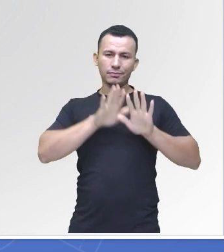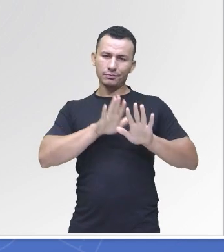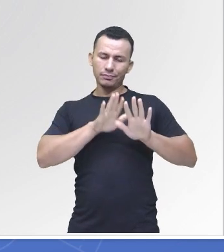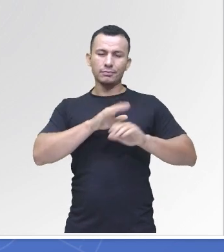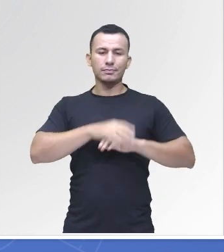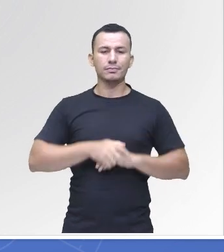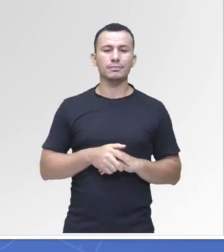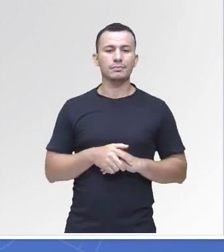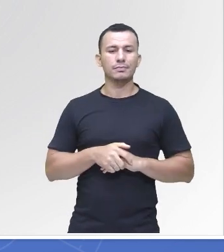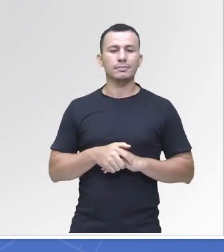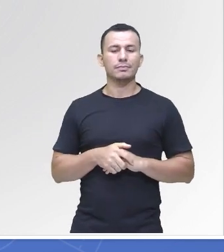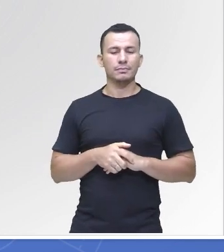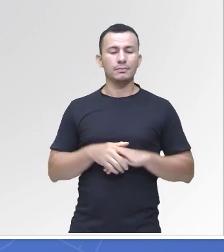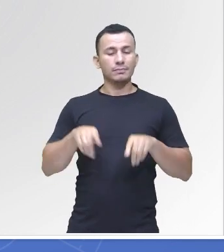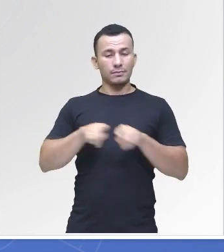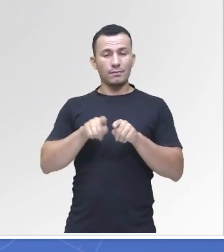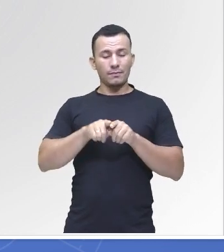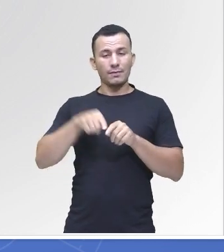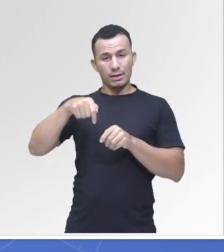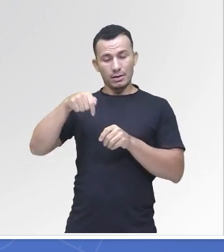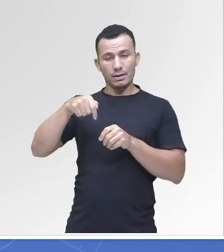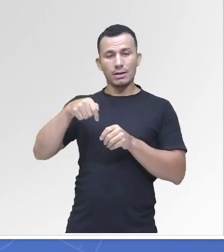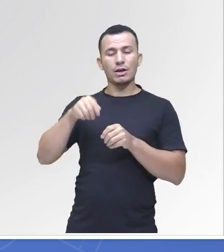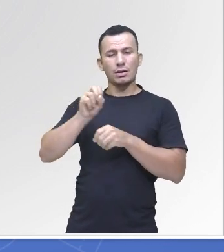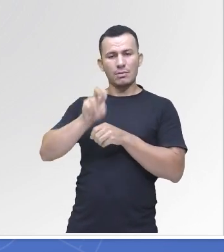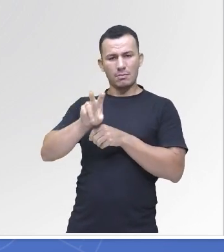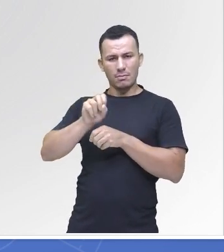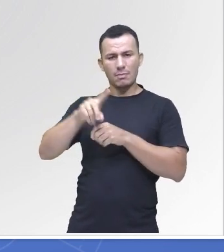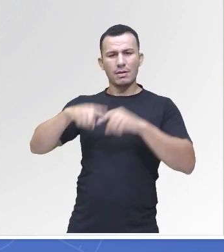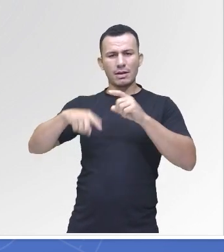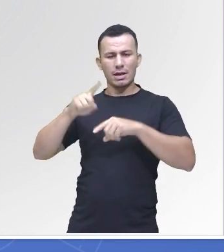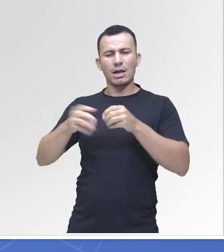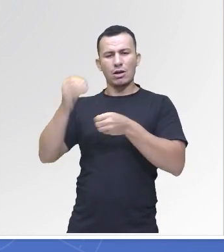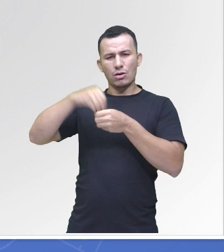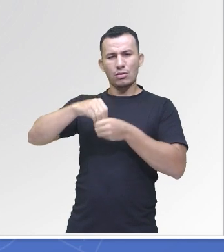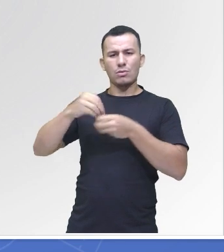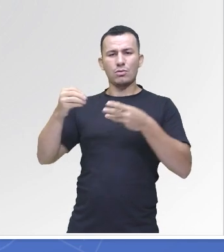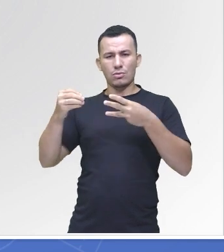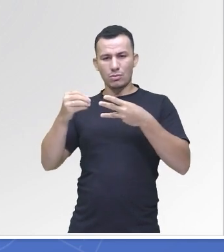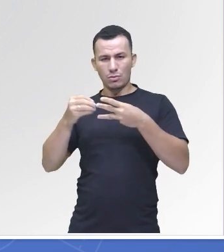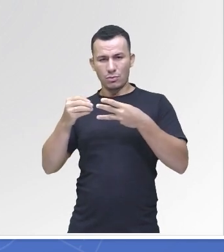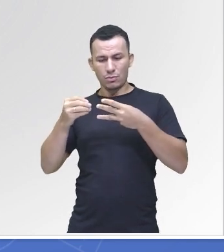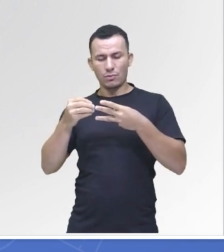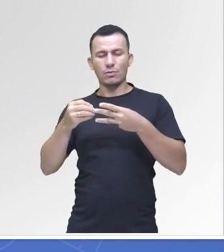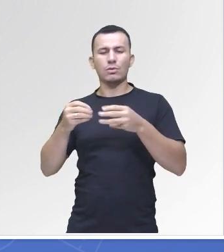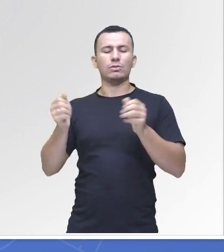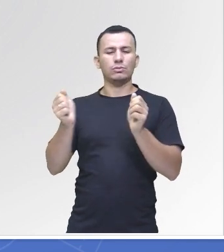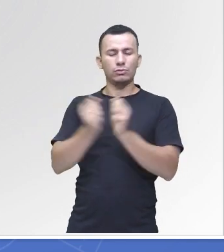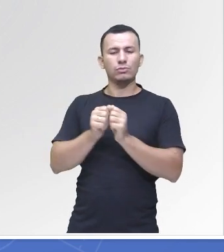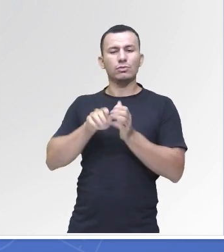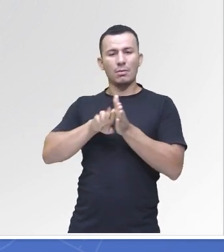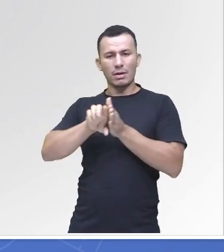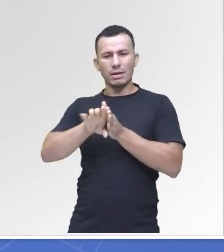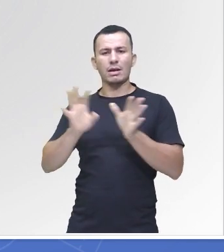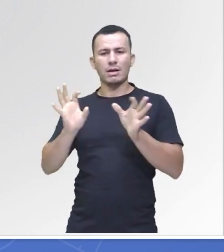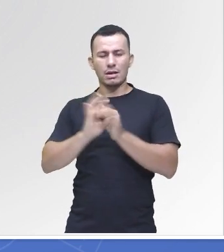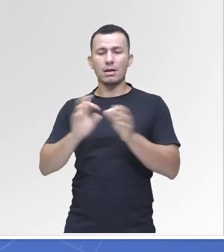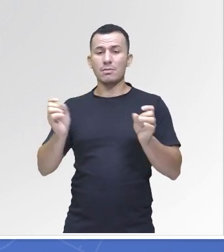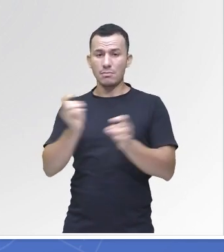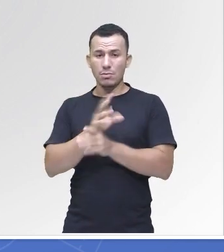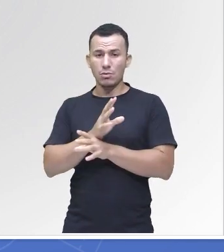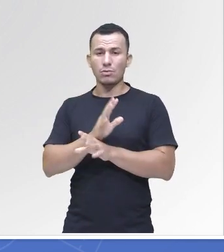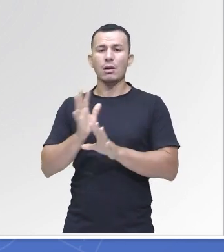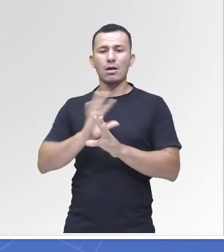esse caminho. Temos o material genético do vírus, o material genético da bactéria. O que que acontece aqui, ó? O processo